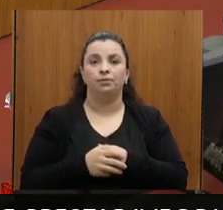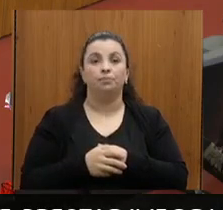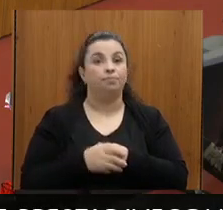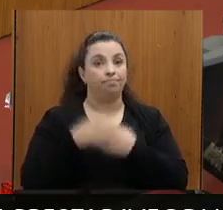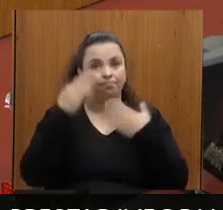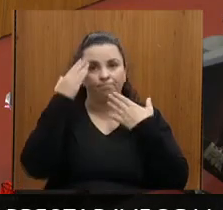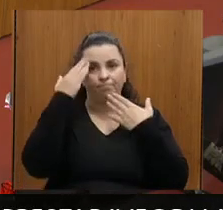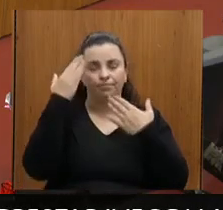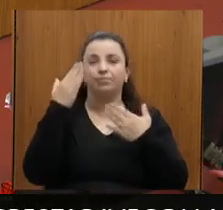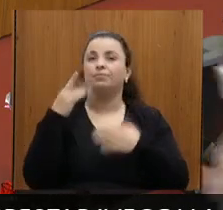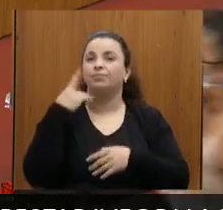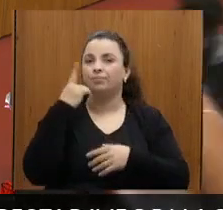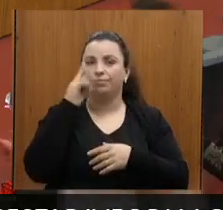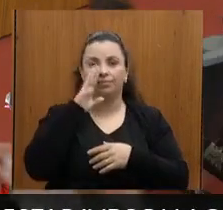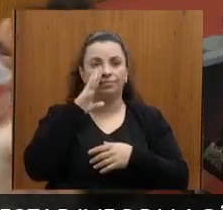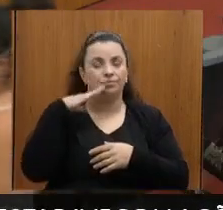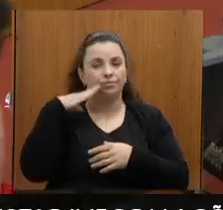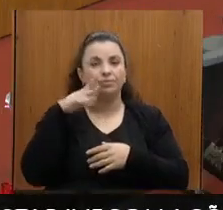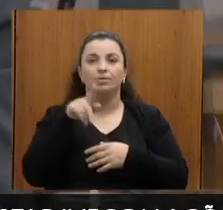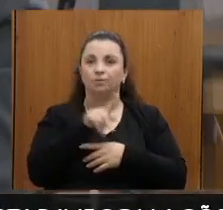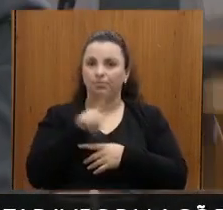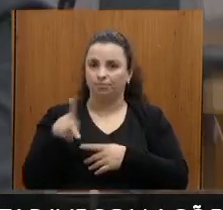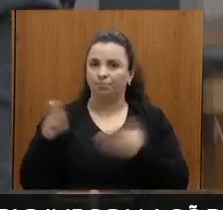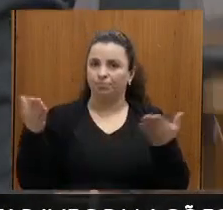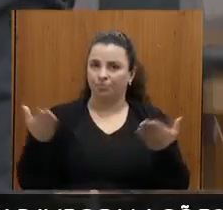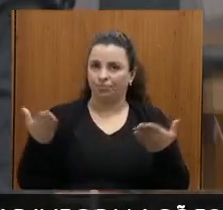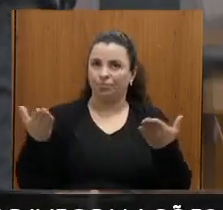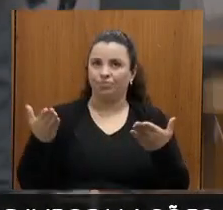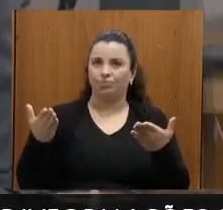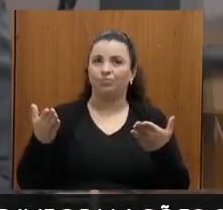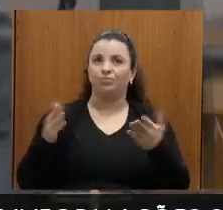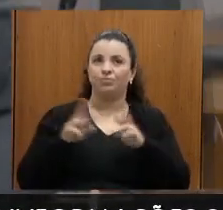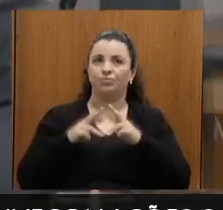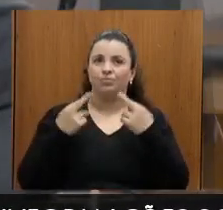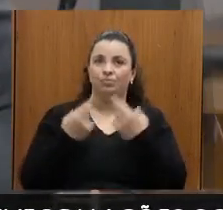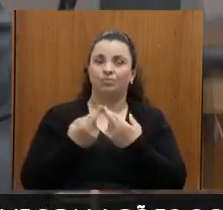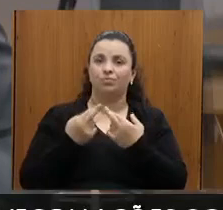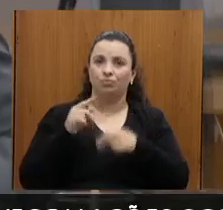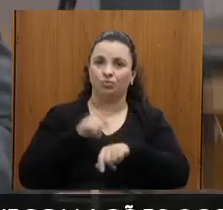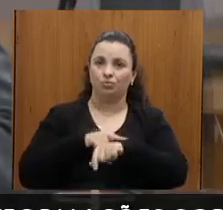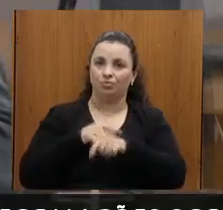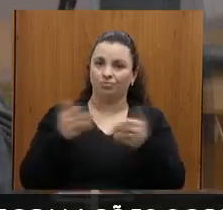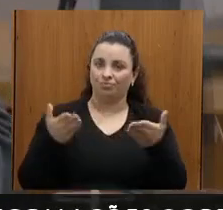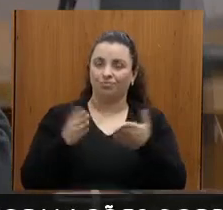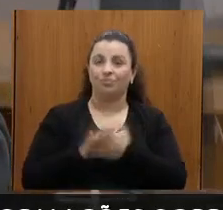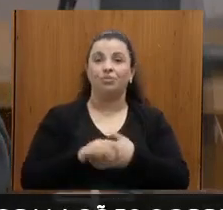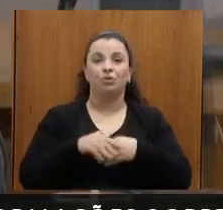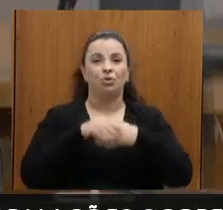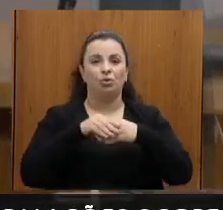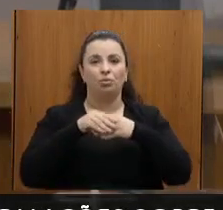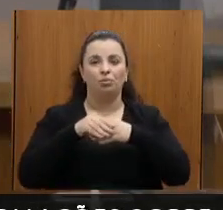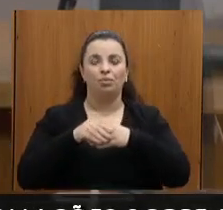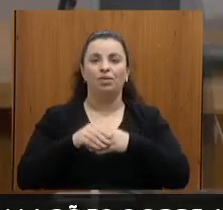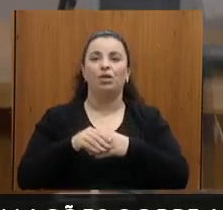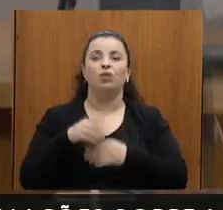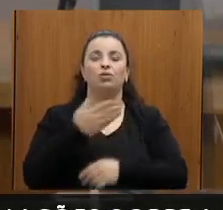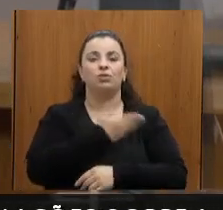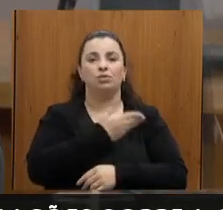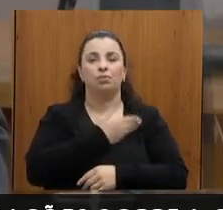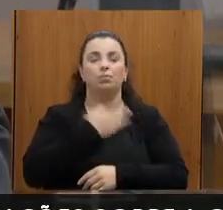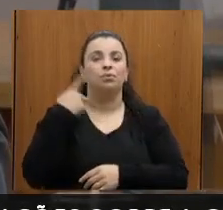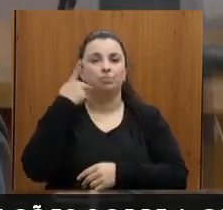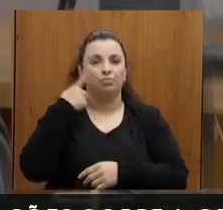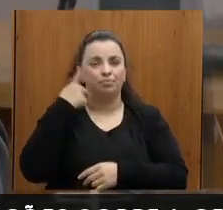Obrigado. Deputada Beatriz que preside a reunião nesse momento. Cumprimentar os colegas parlamentares aqui presentes, Zé